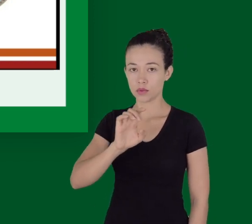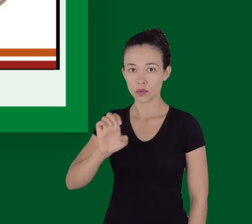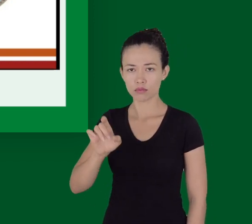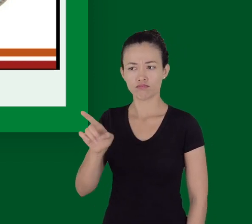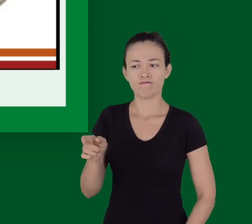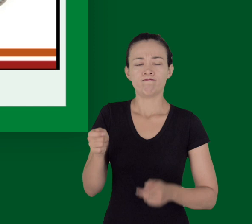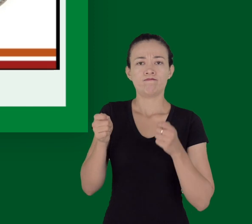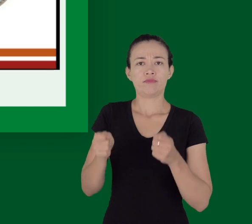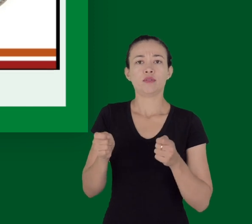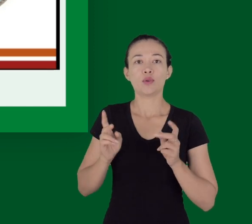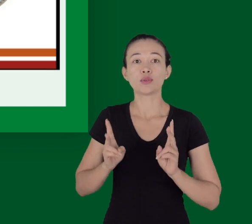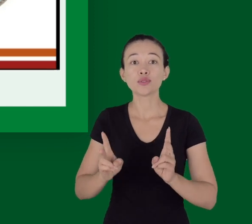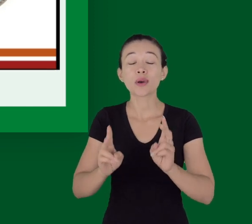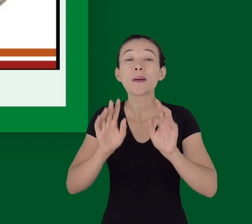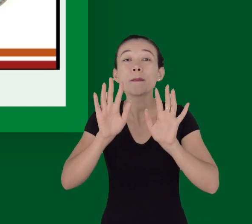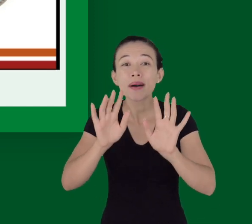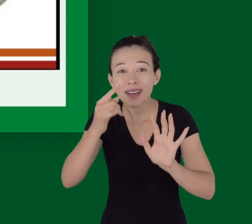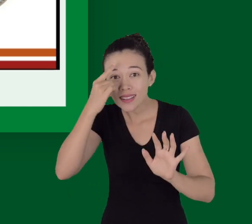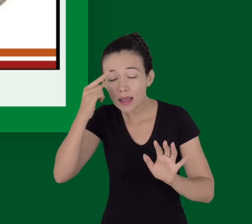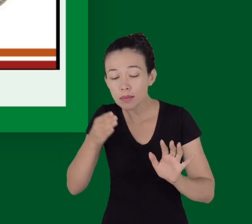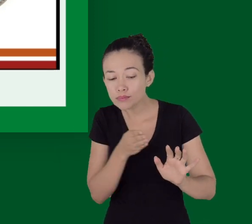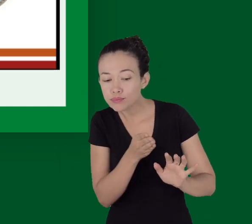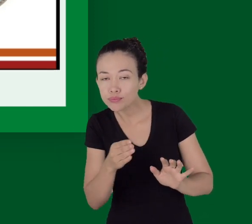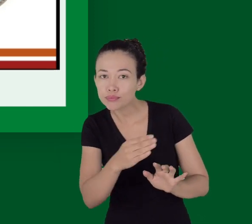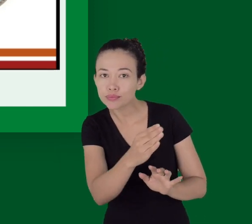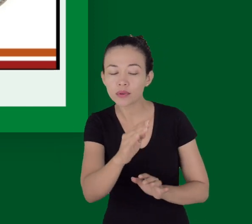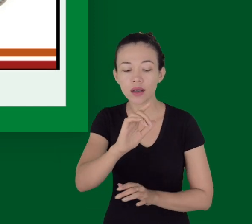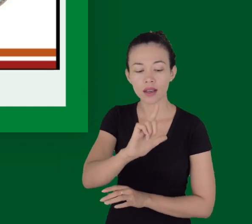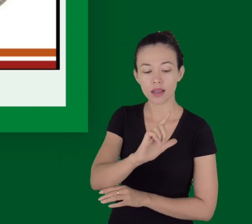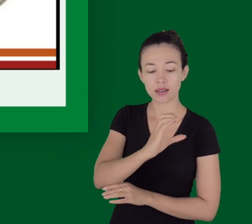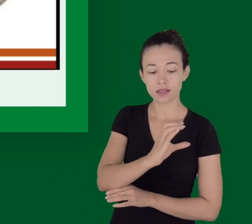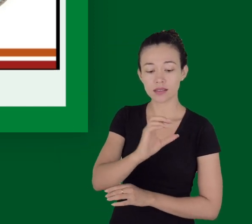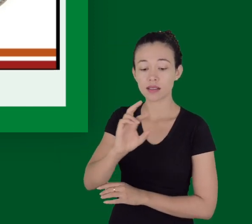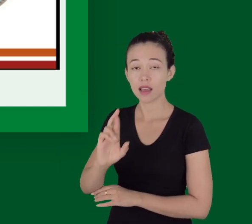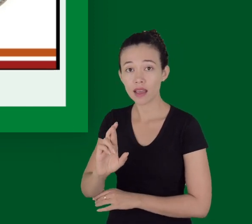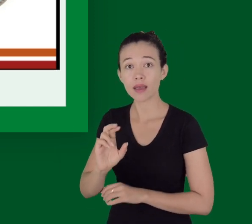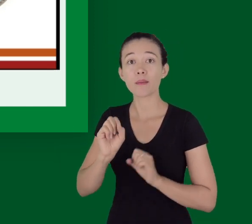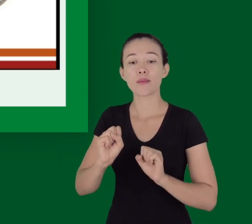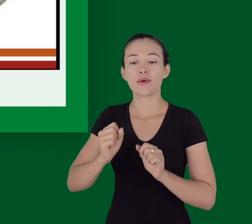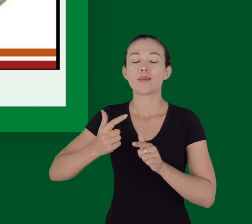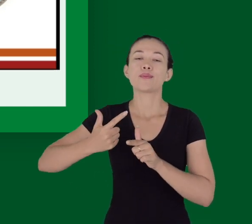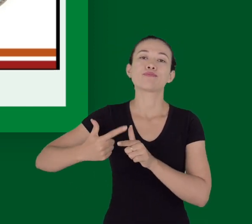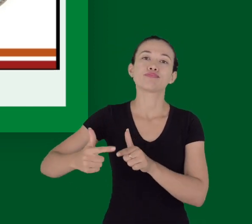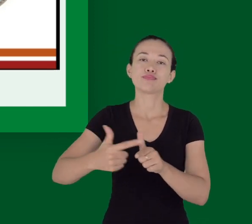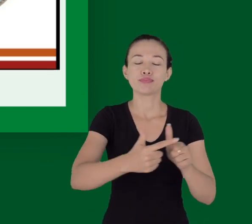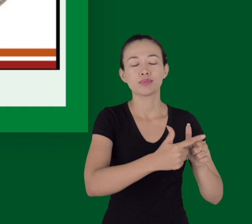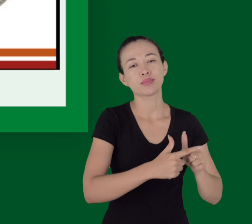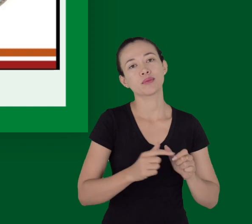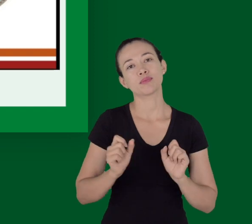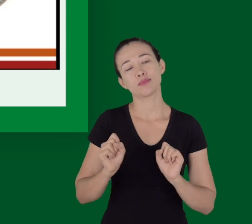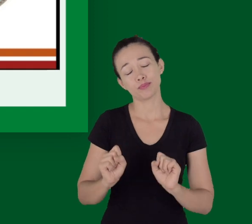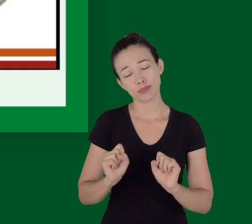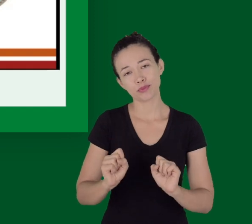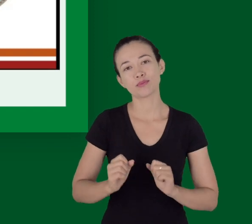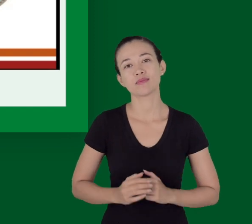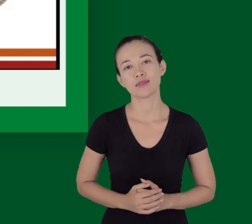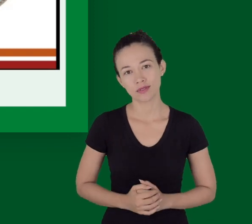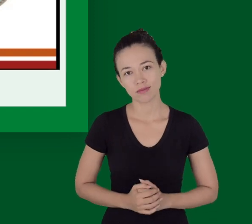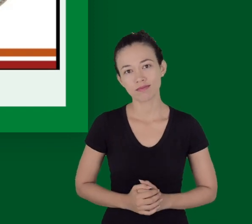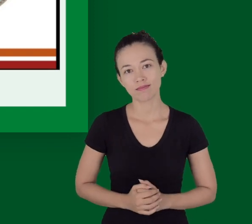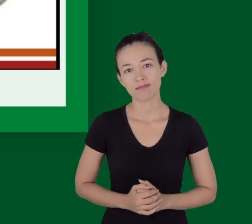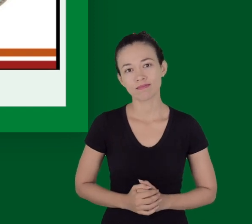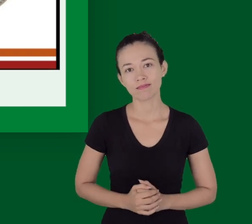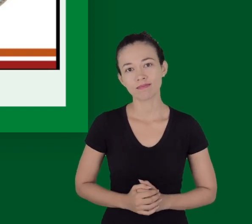trauma. Mas a sua drenagem, ela é facilmente comprometida. Então, as granulações aracnoides, que são